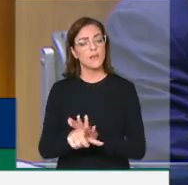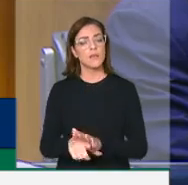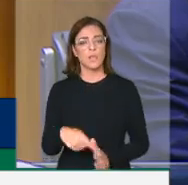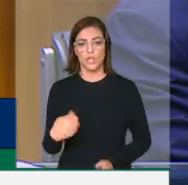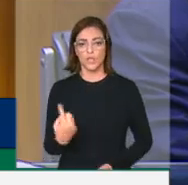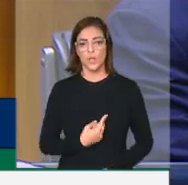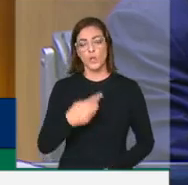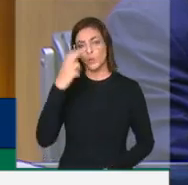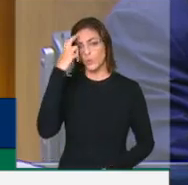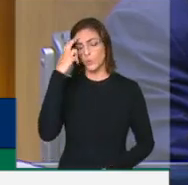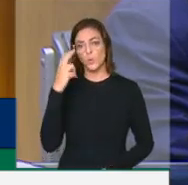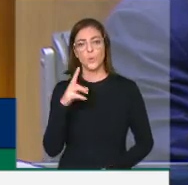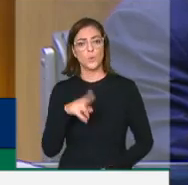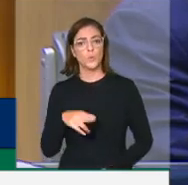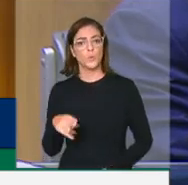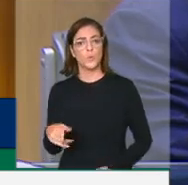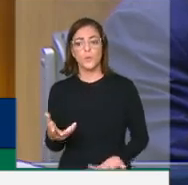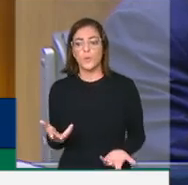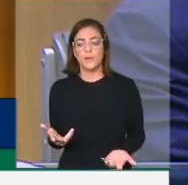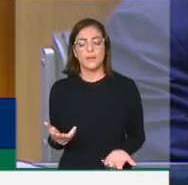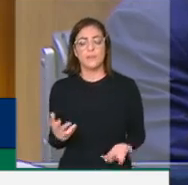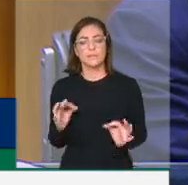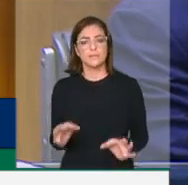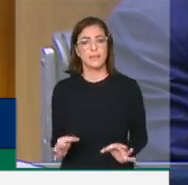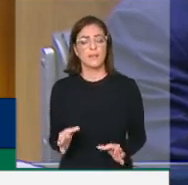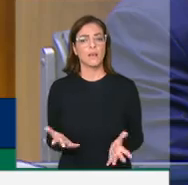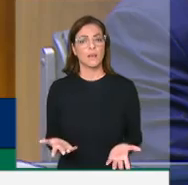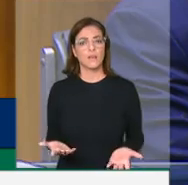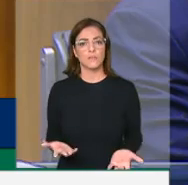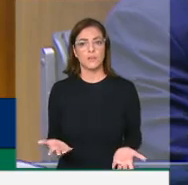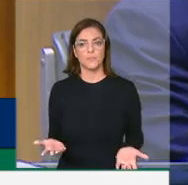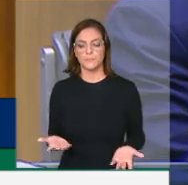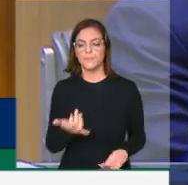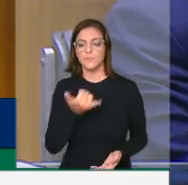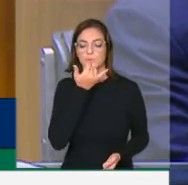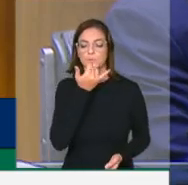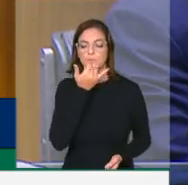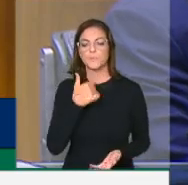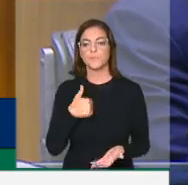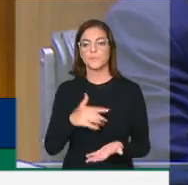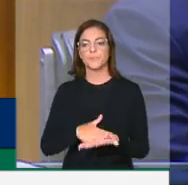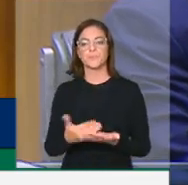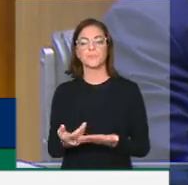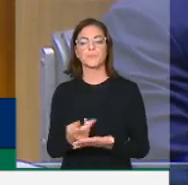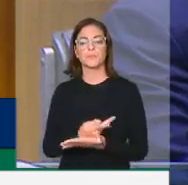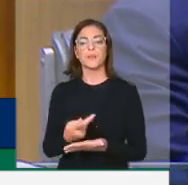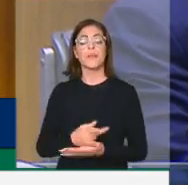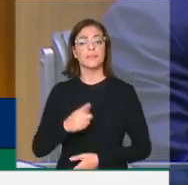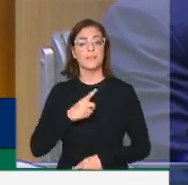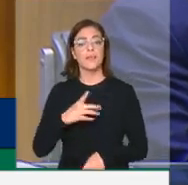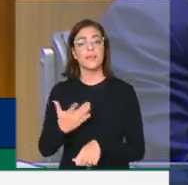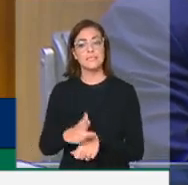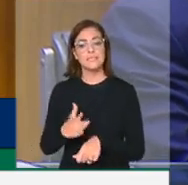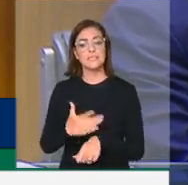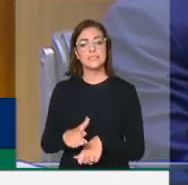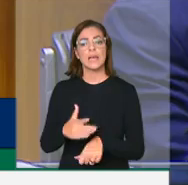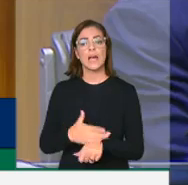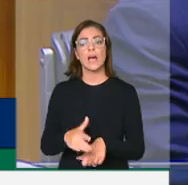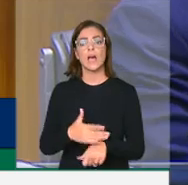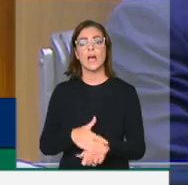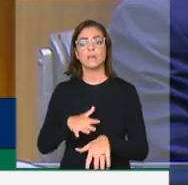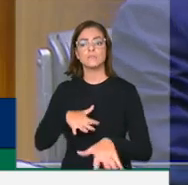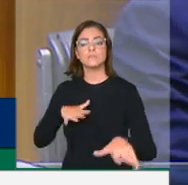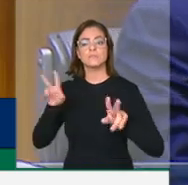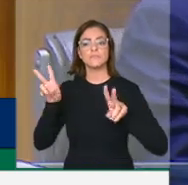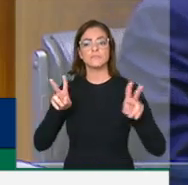no ensaio das escolas de samba, se renova em cada quilombo, nas e matrizes africanas,